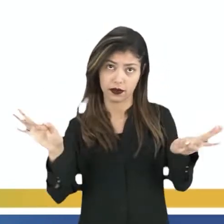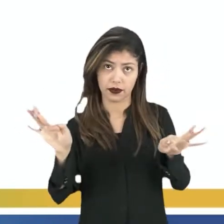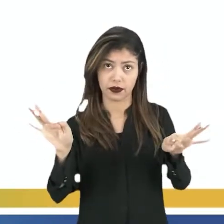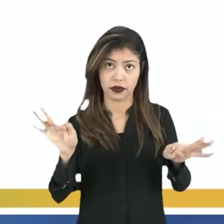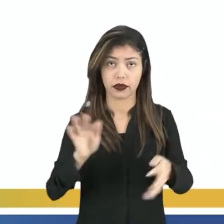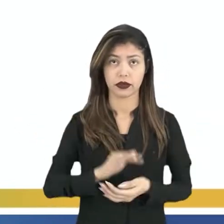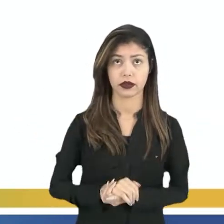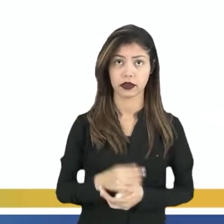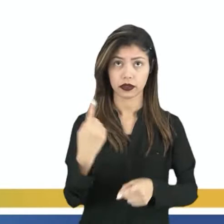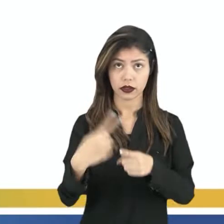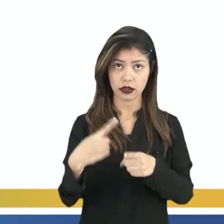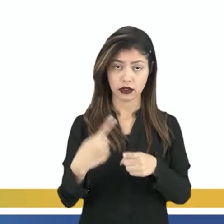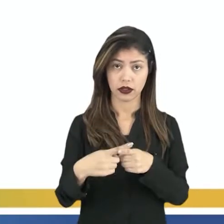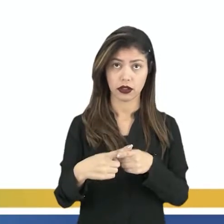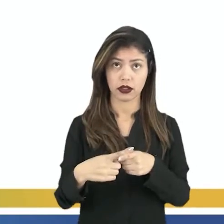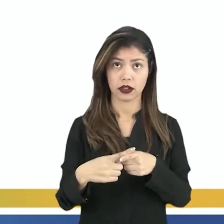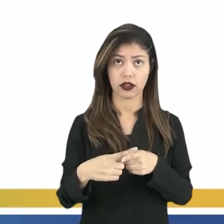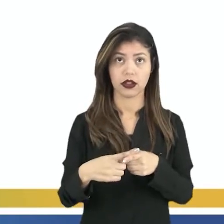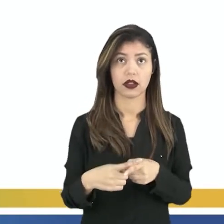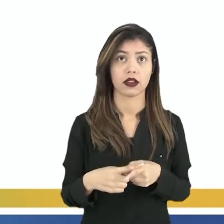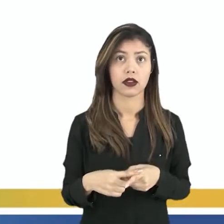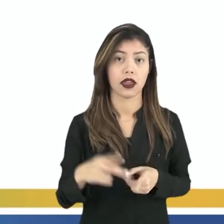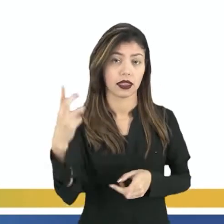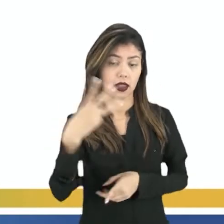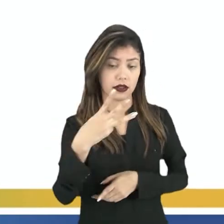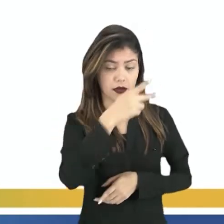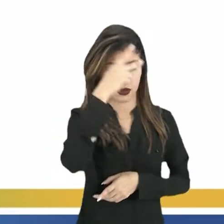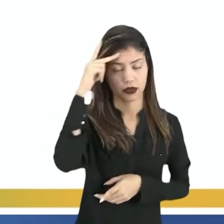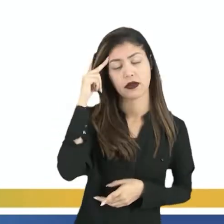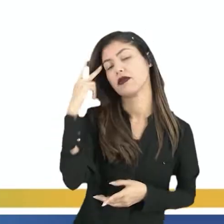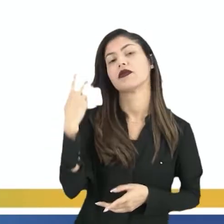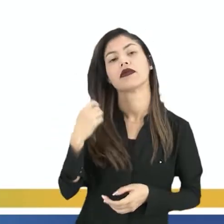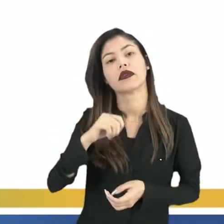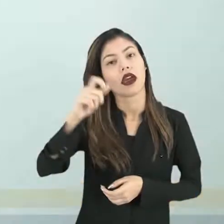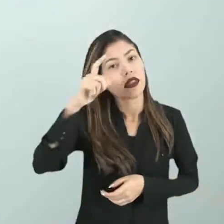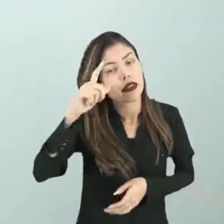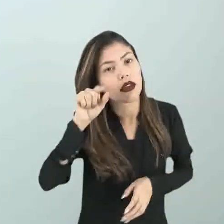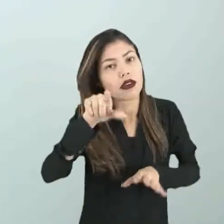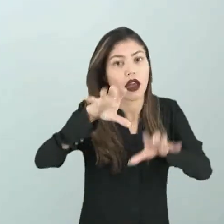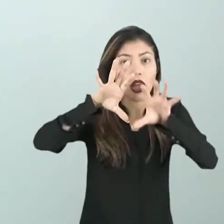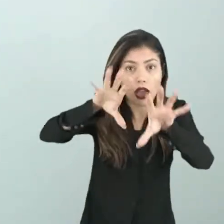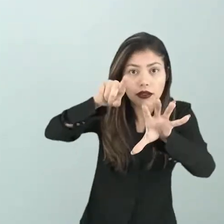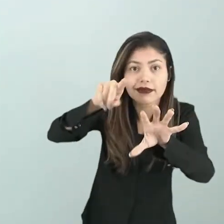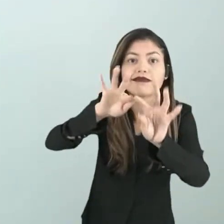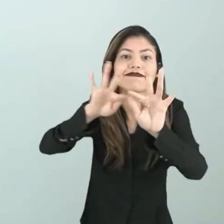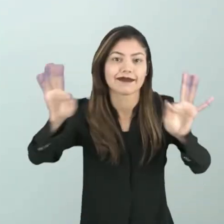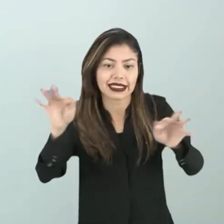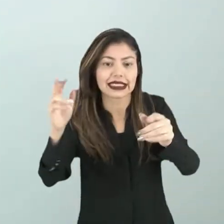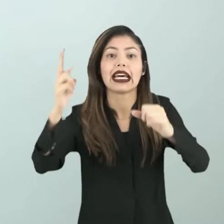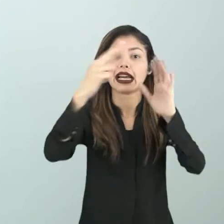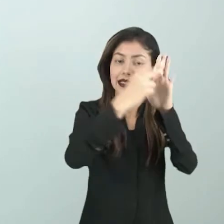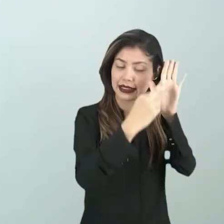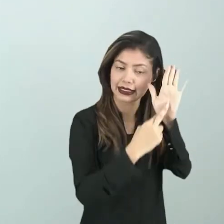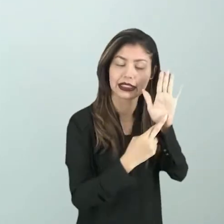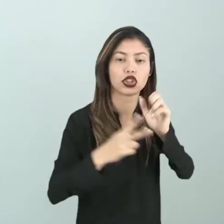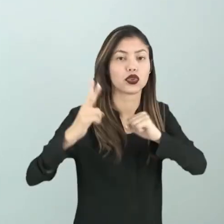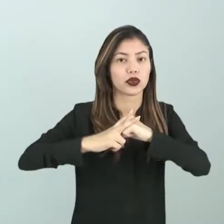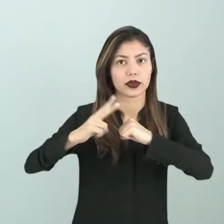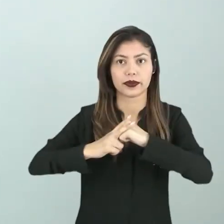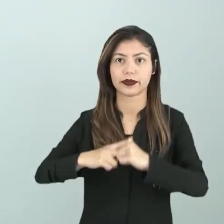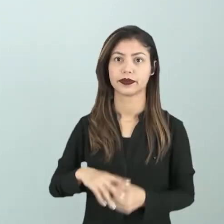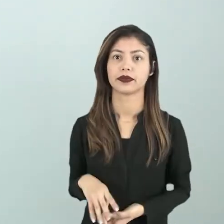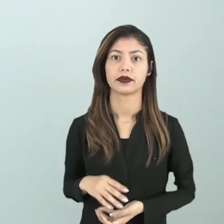usei is, porque eu estou falando sobre she, que é a terceira pessoa. Então, vocês têm que sempre estar atentos aí às regras do verbo to be,